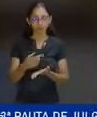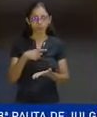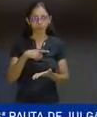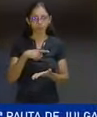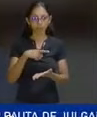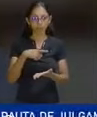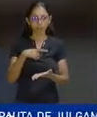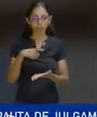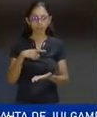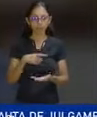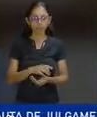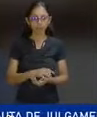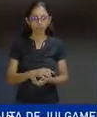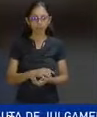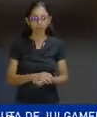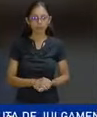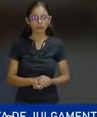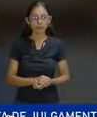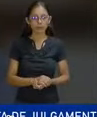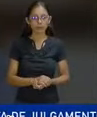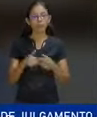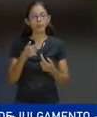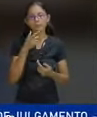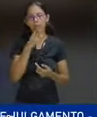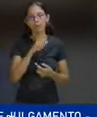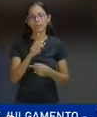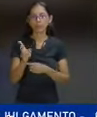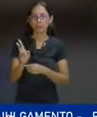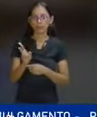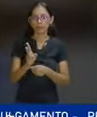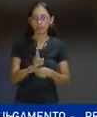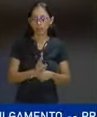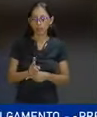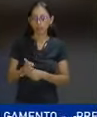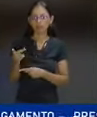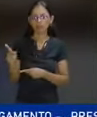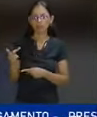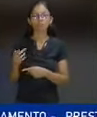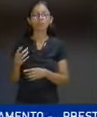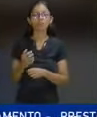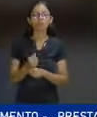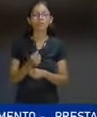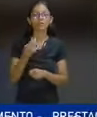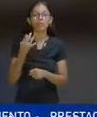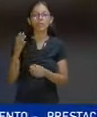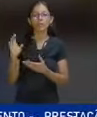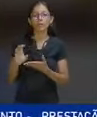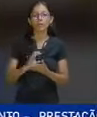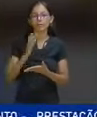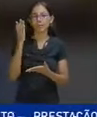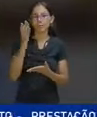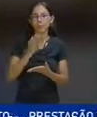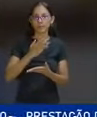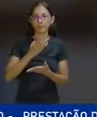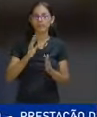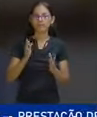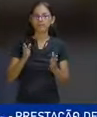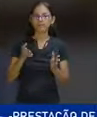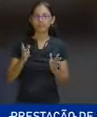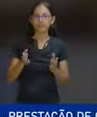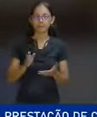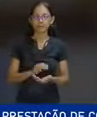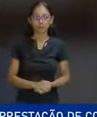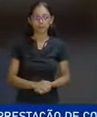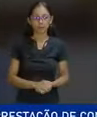regência, de modo que foi possível fiscalizar a regularidade das despesas. Então, isso porque, oportunamente, destacado